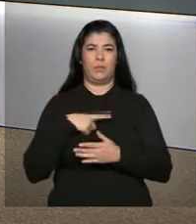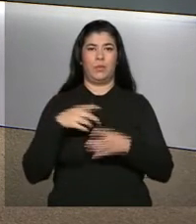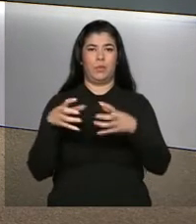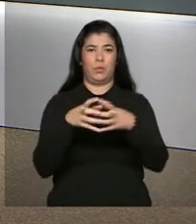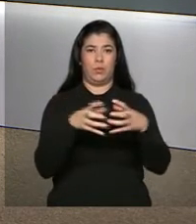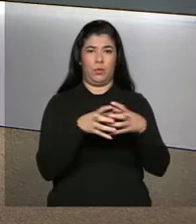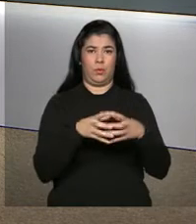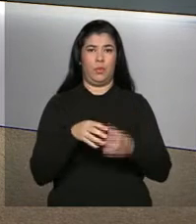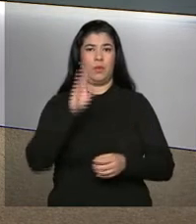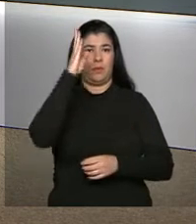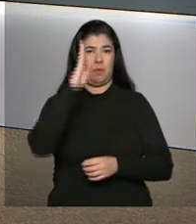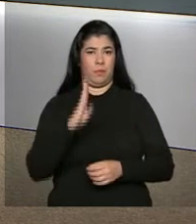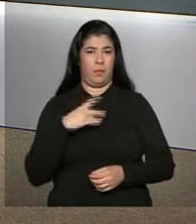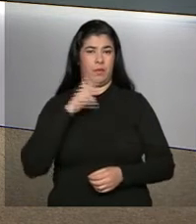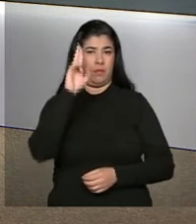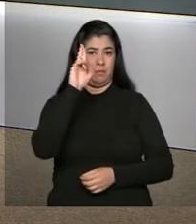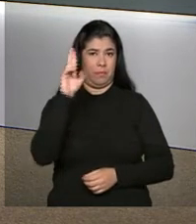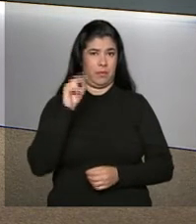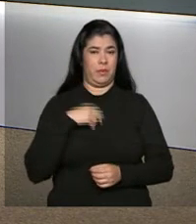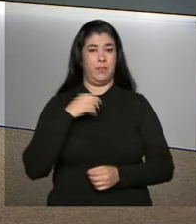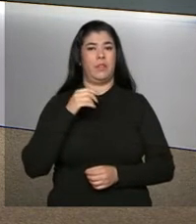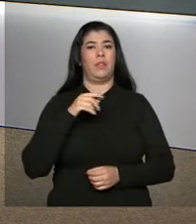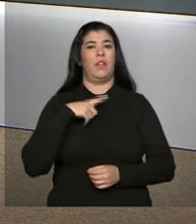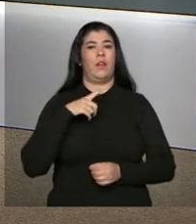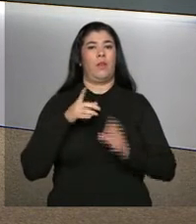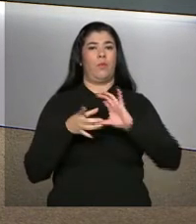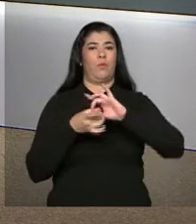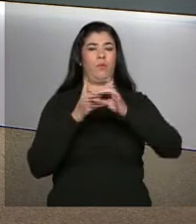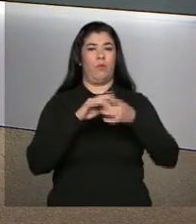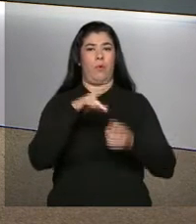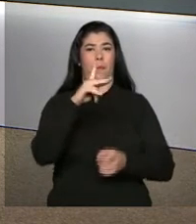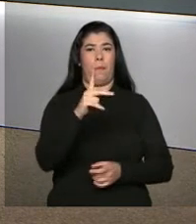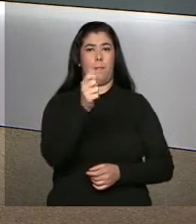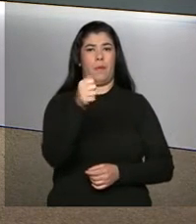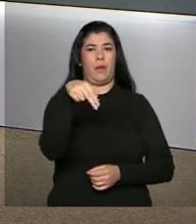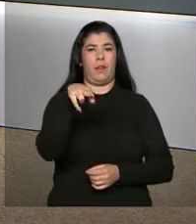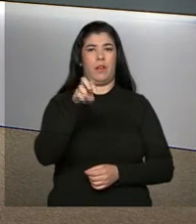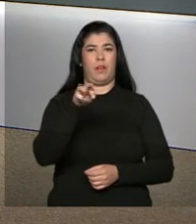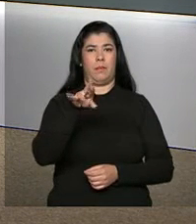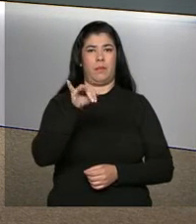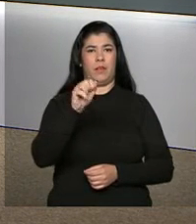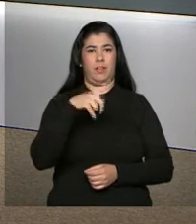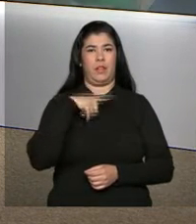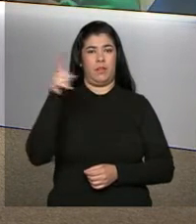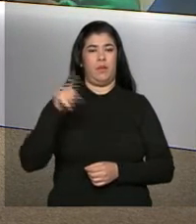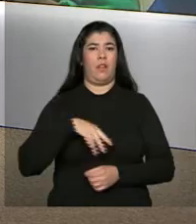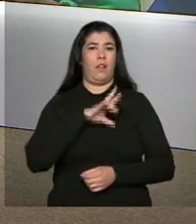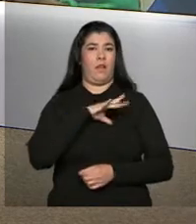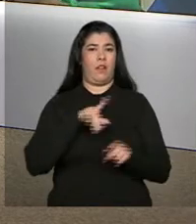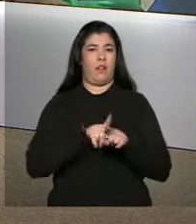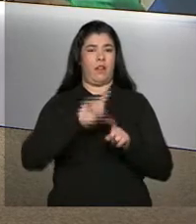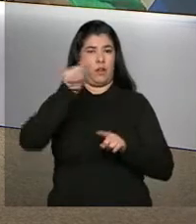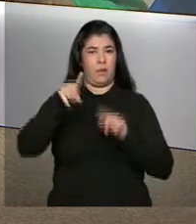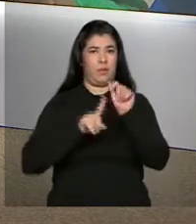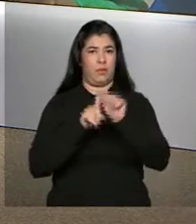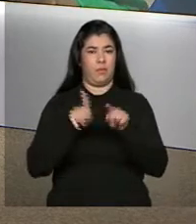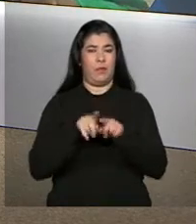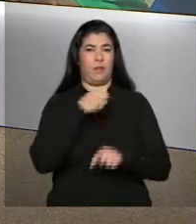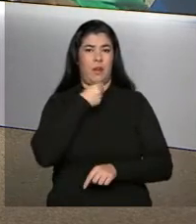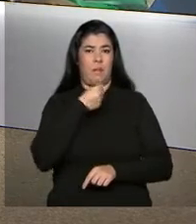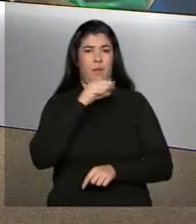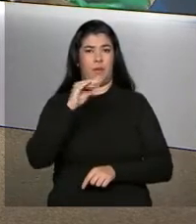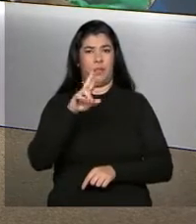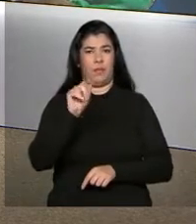que vai participar dos jogos pan americanos de toronto no canadá no mês que vem a repórter carolina rocha está no rio de